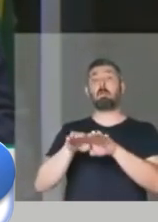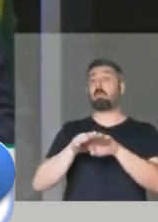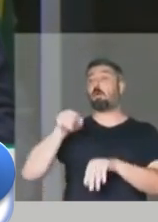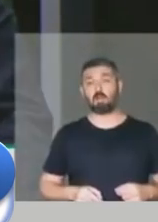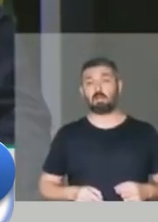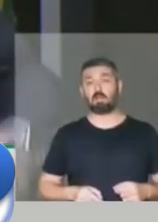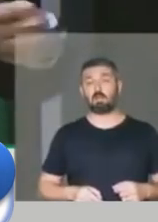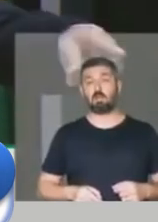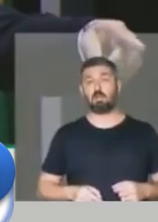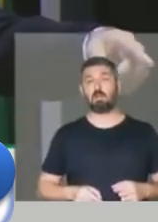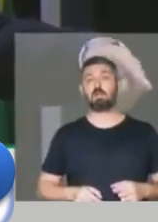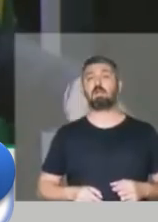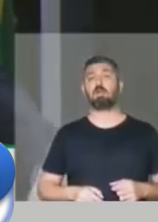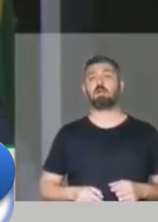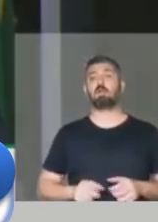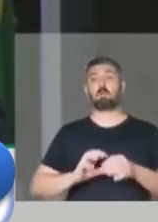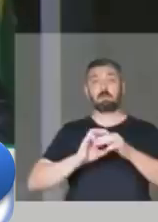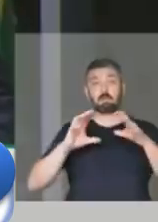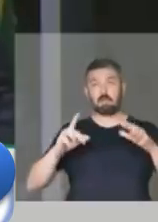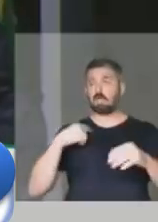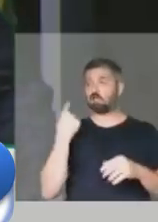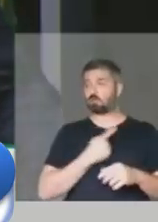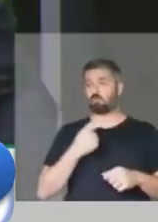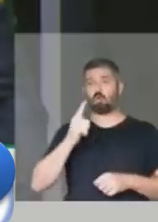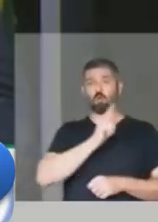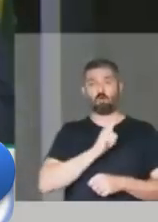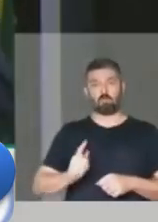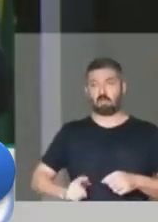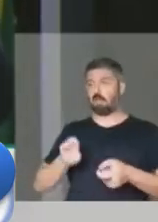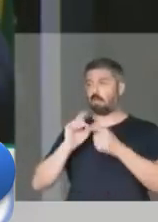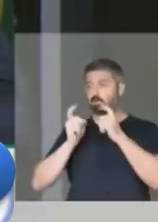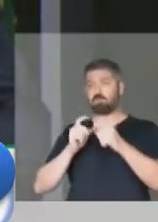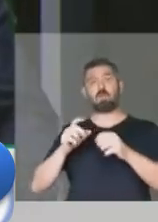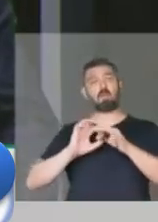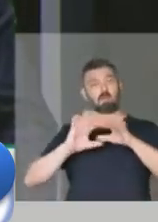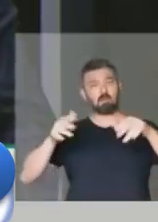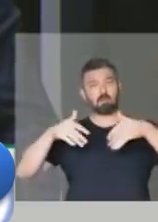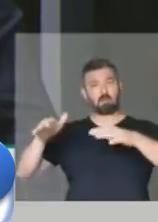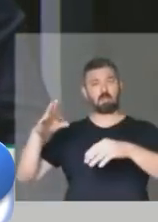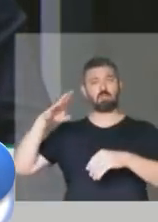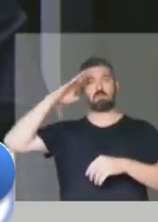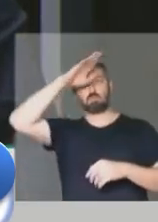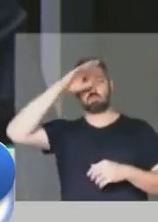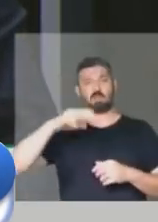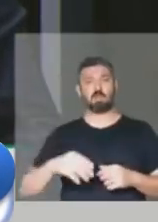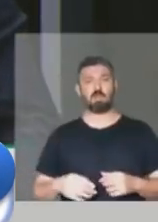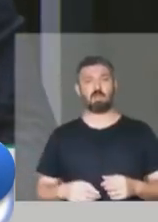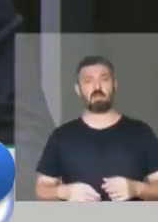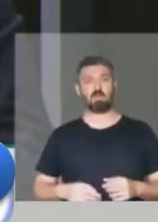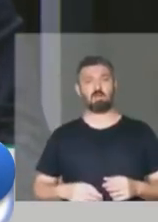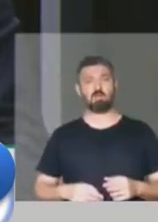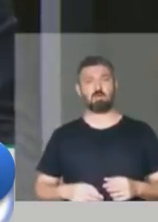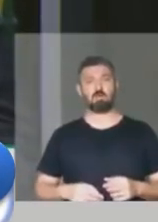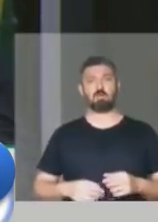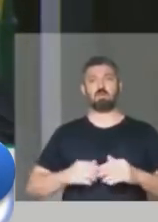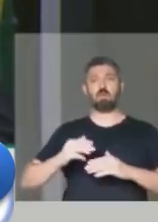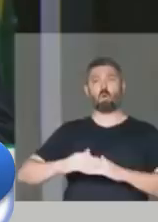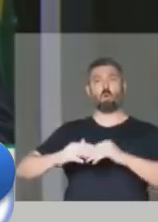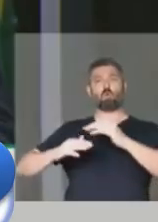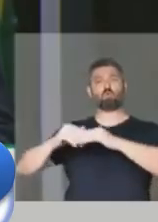eles. Deixe-nos governar, deixe Jair Bolsonaro e o governo